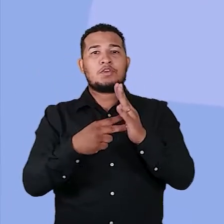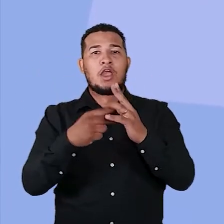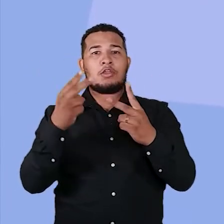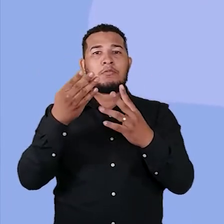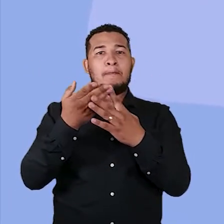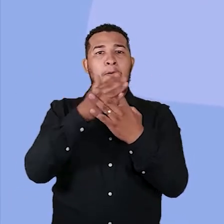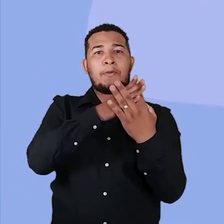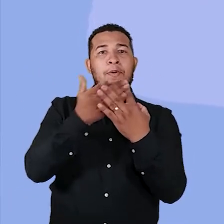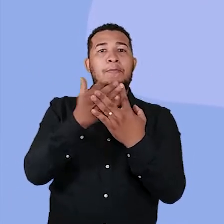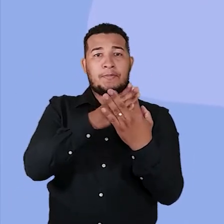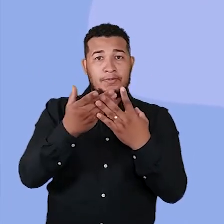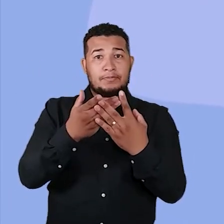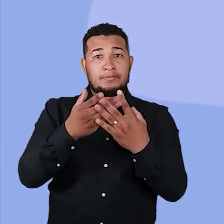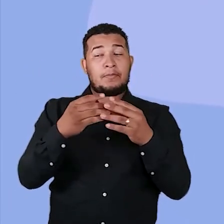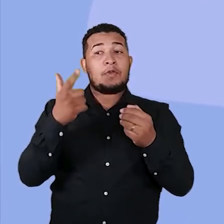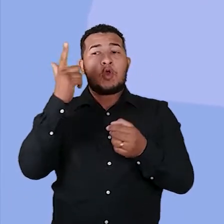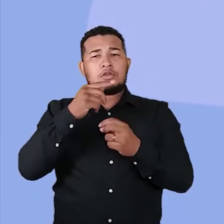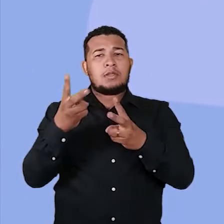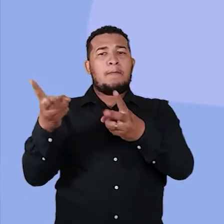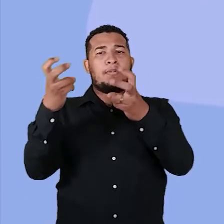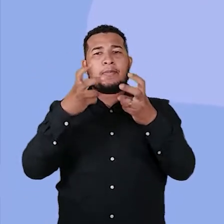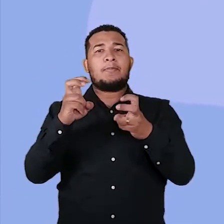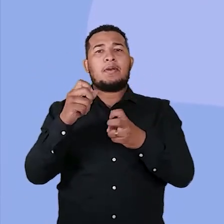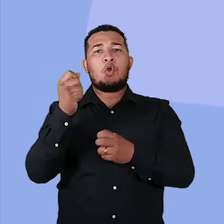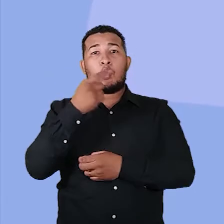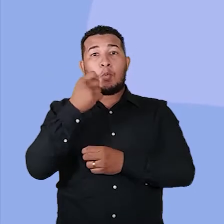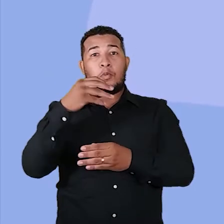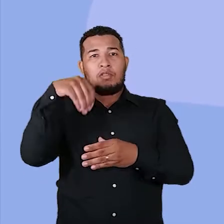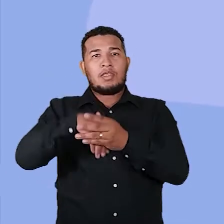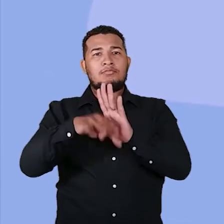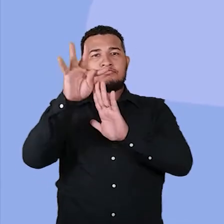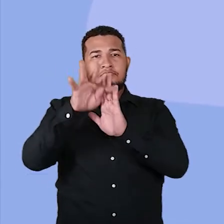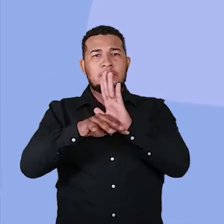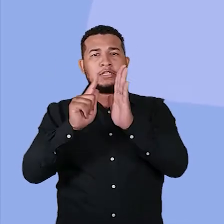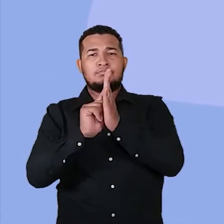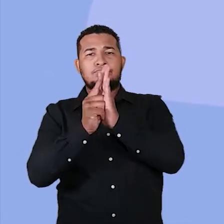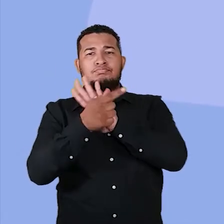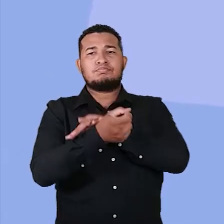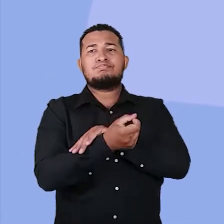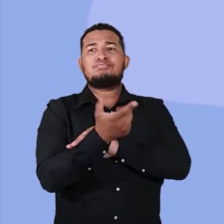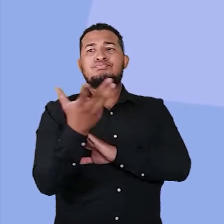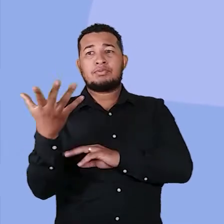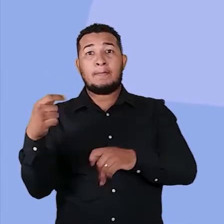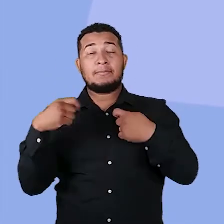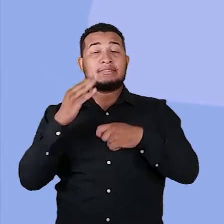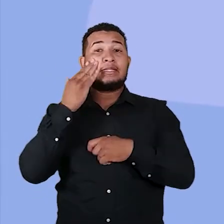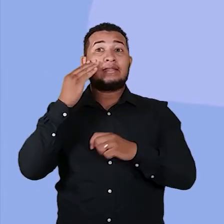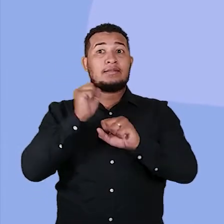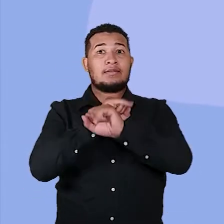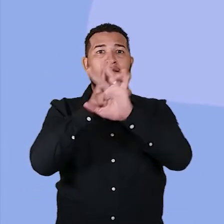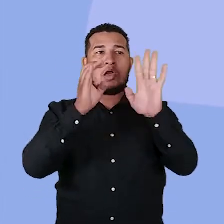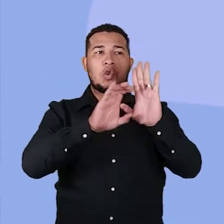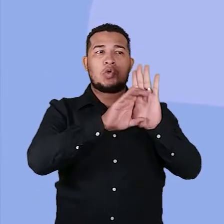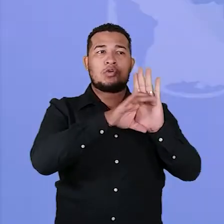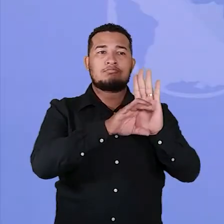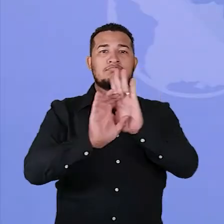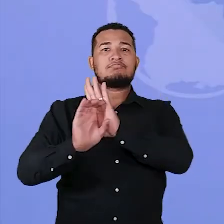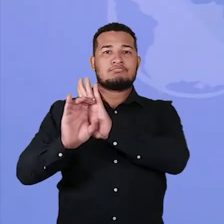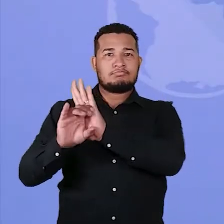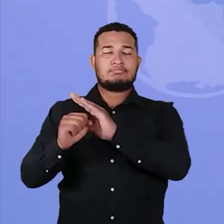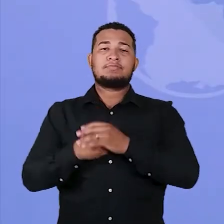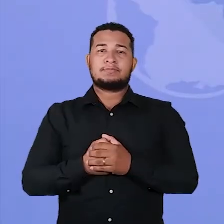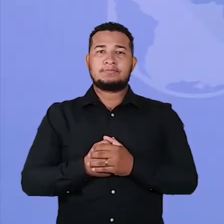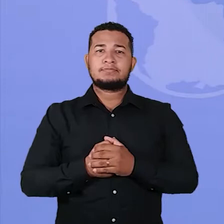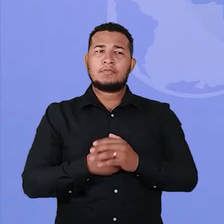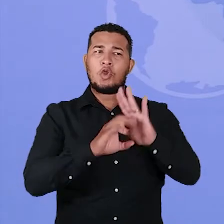o humor presente nos diversos gêneros textuais, é preciso compreender bem esses 2 conceitos. Então,